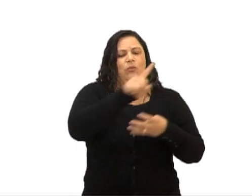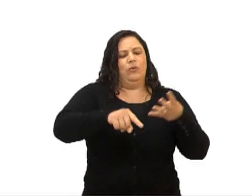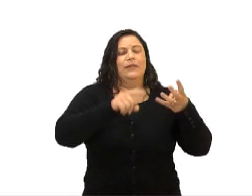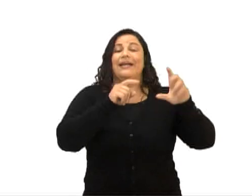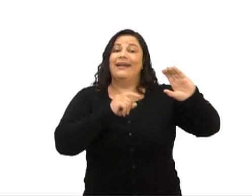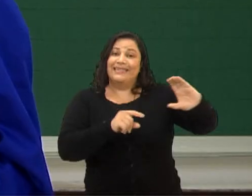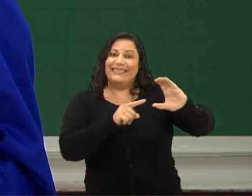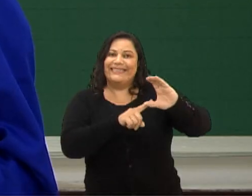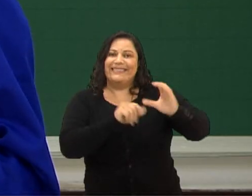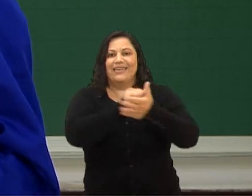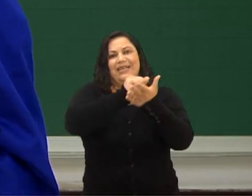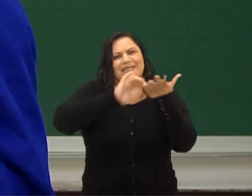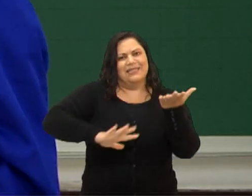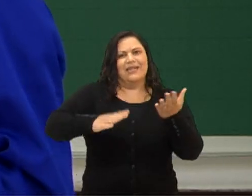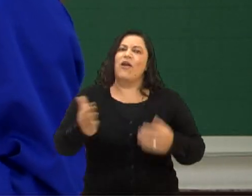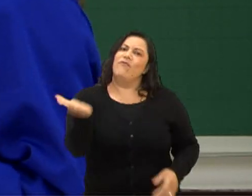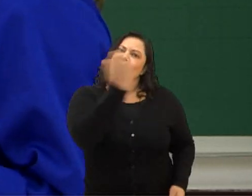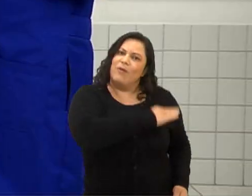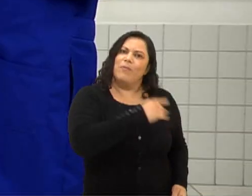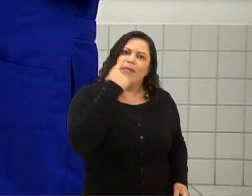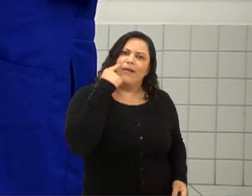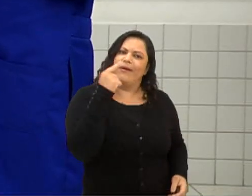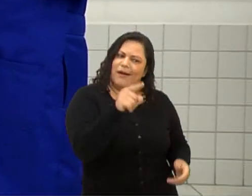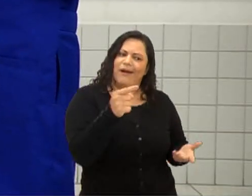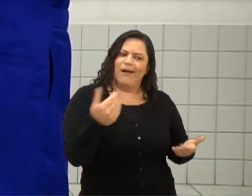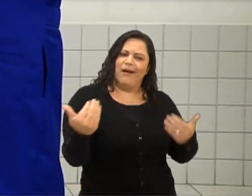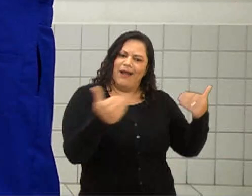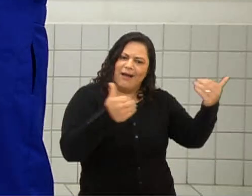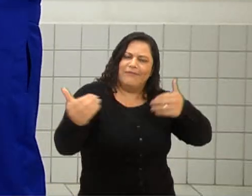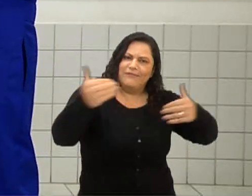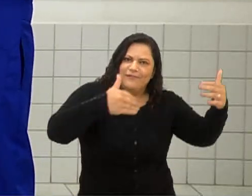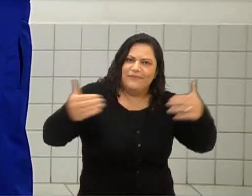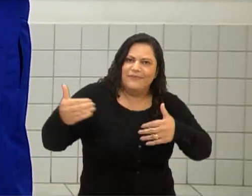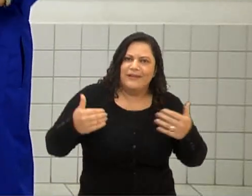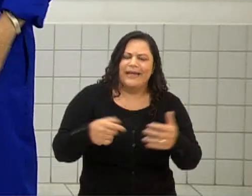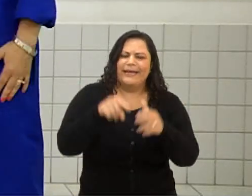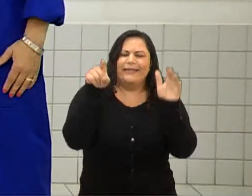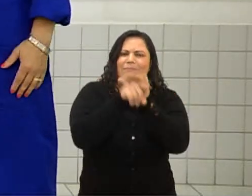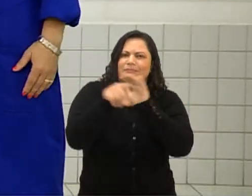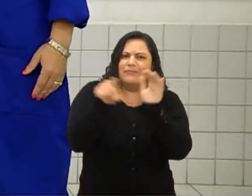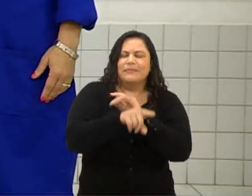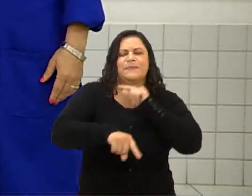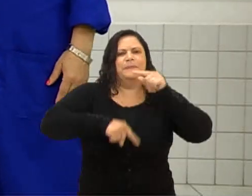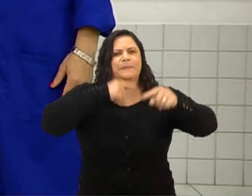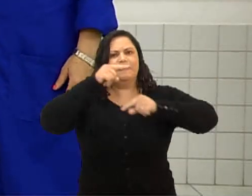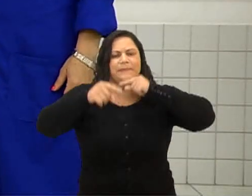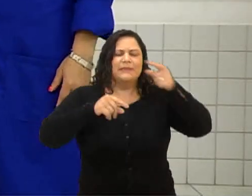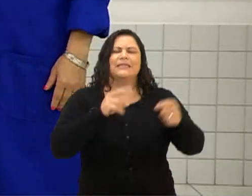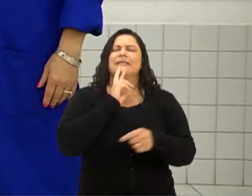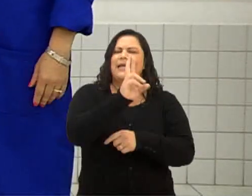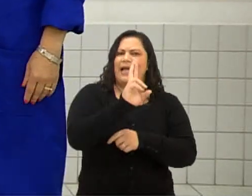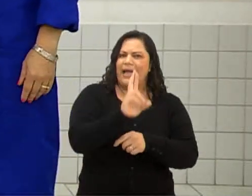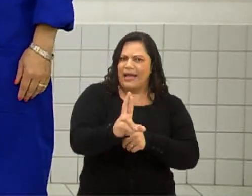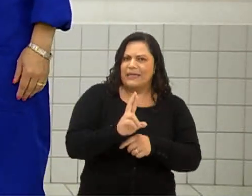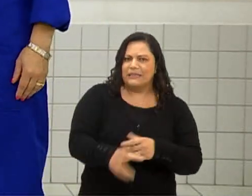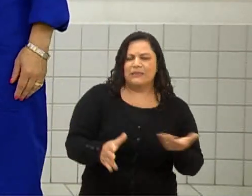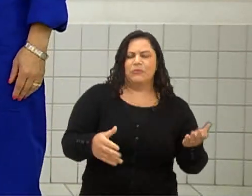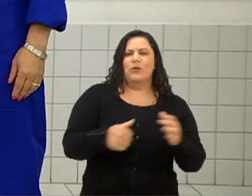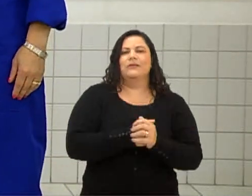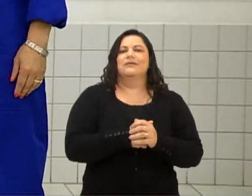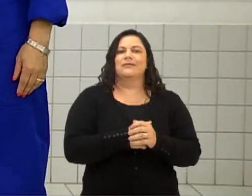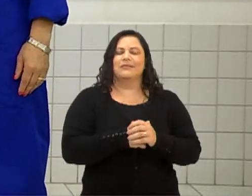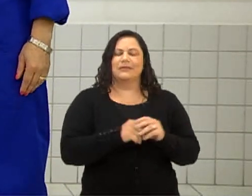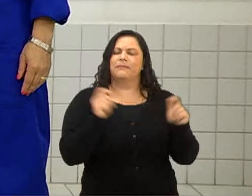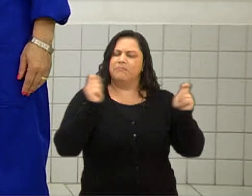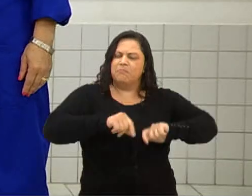lá, turminha, participar conosco, não é verdade, professora Rosa? Vamos. Vamos lá, mande a sua resposta aqui pra gente. A gente já